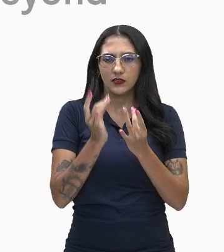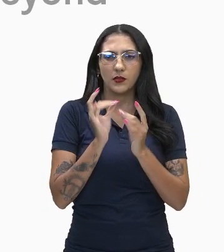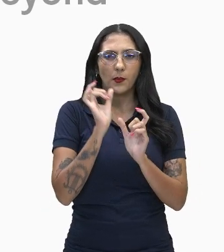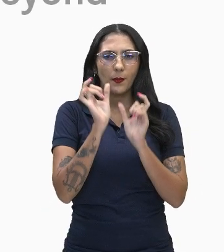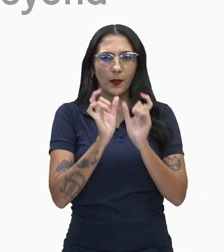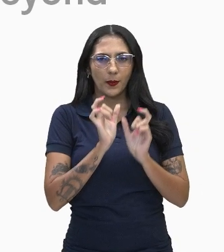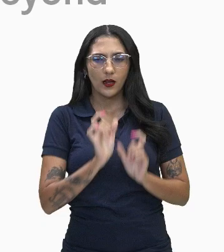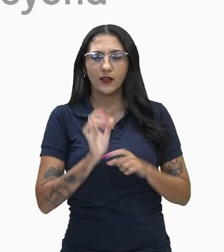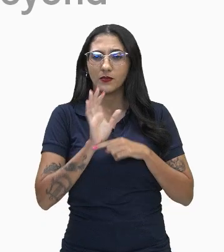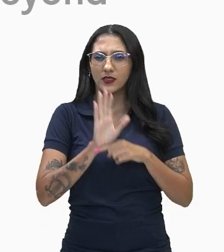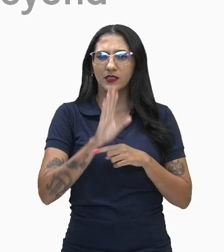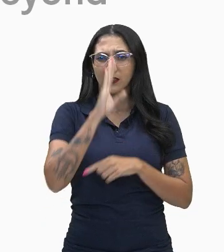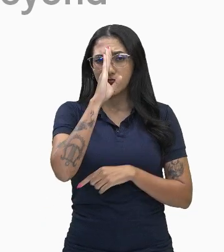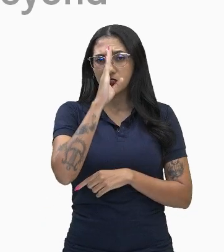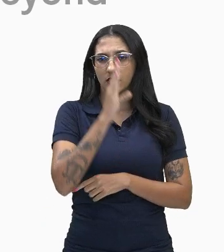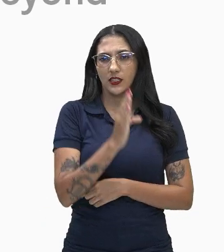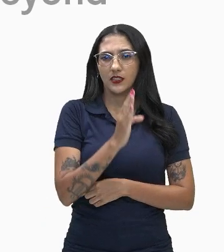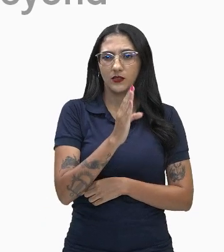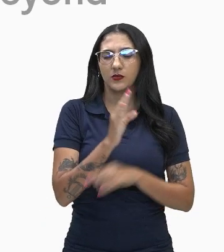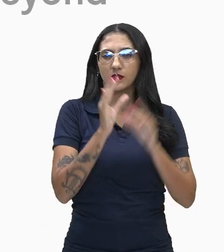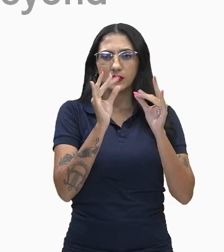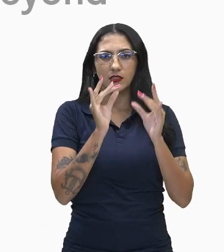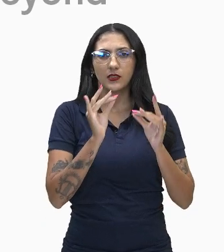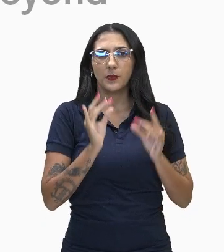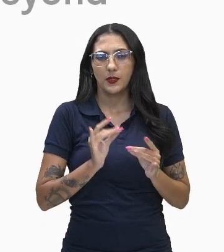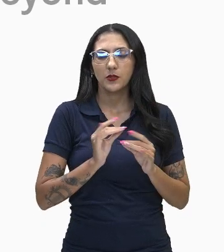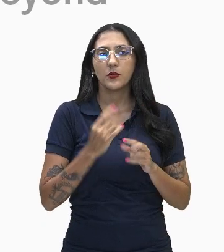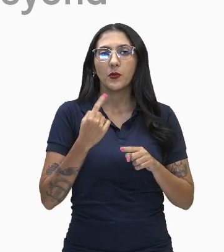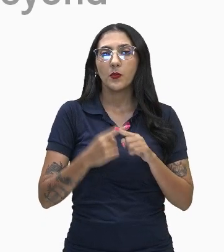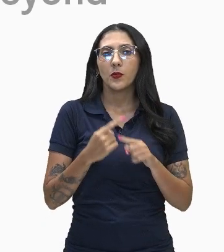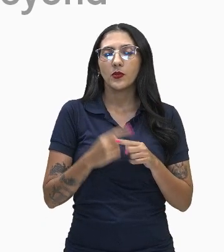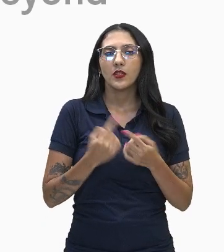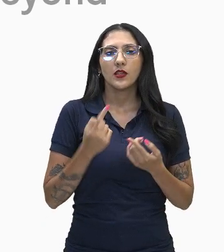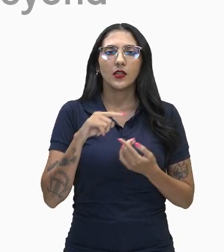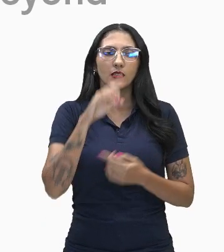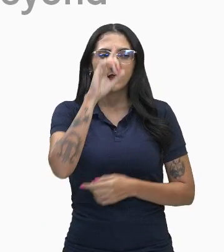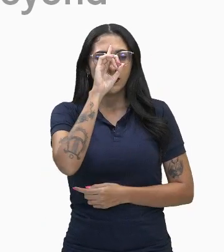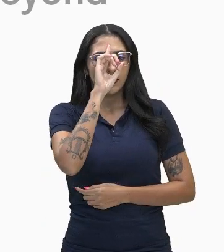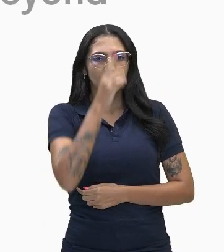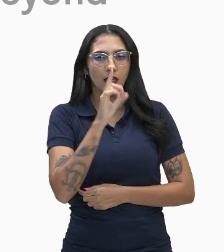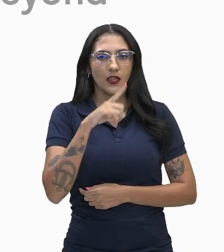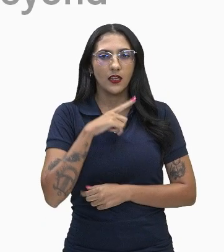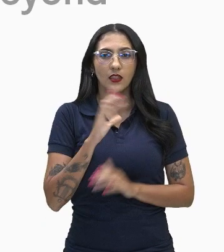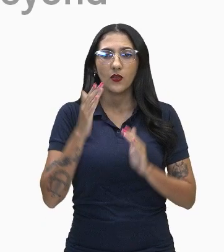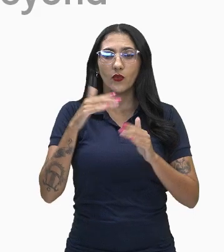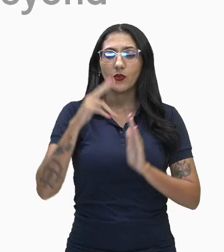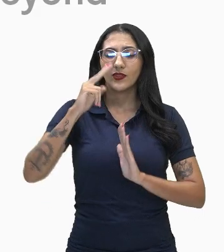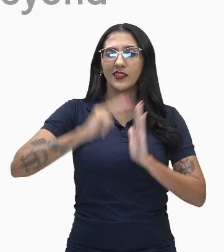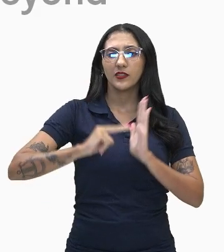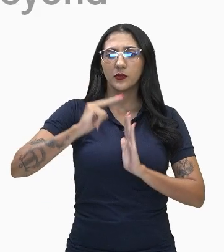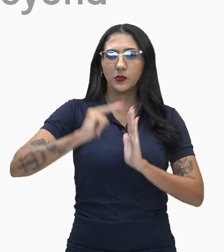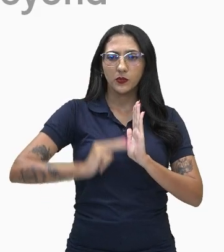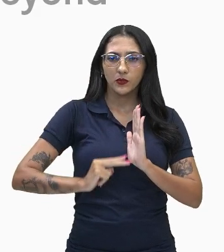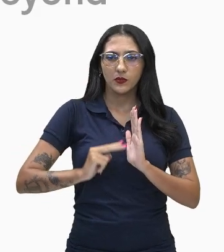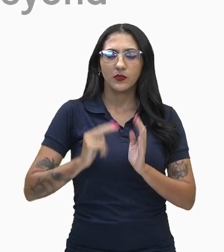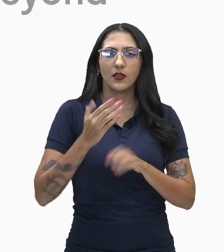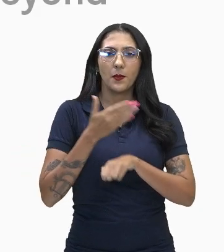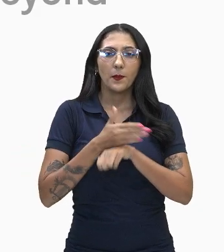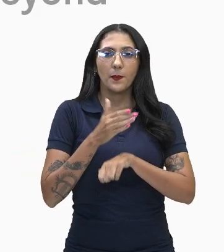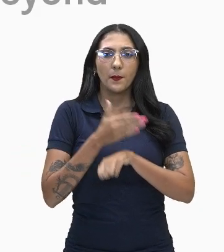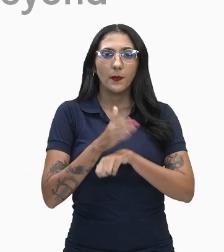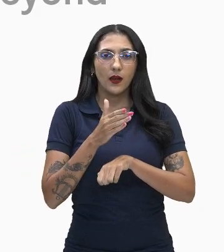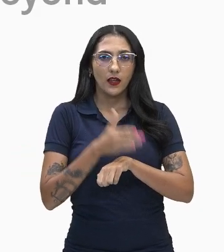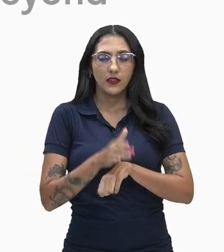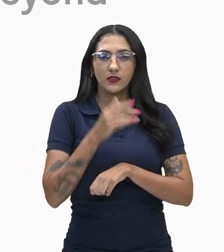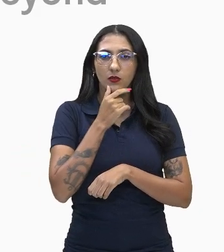direta aqui sobre o texto, tá bom? Porque a ideia é trabalhar a leitura, tá bom? A leitura na